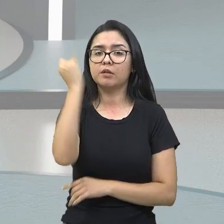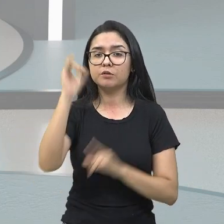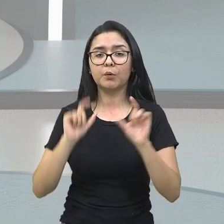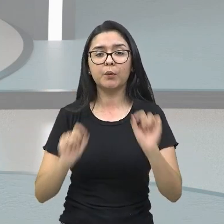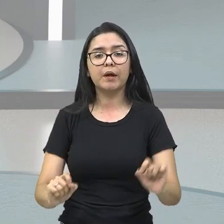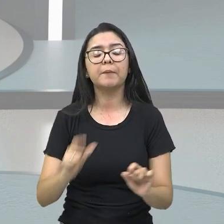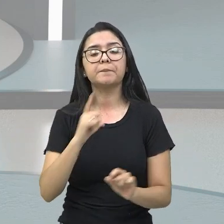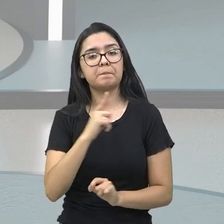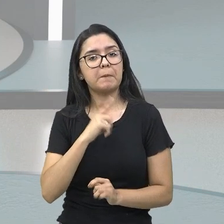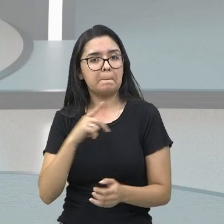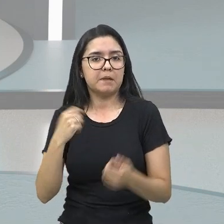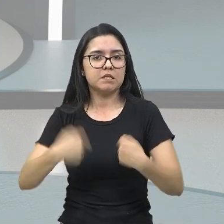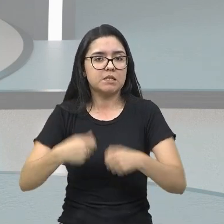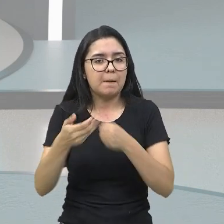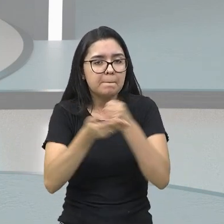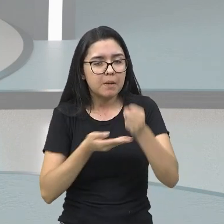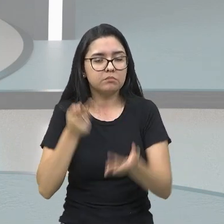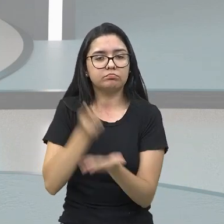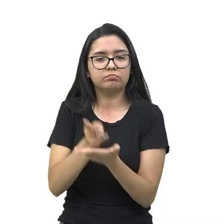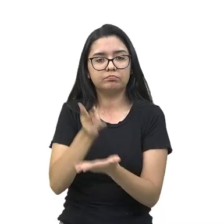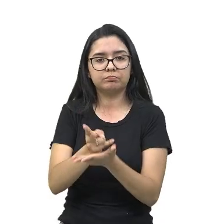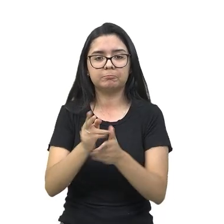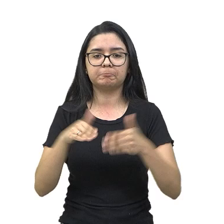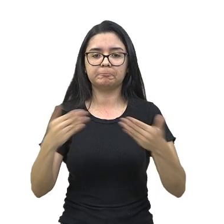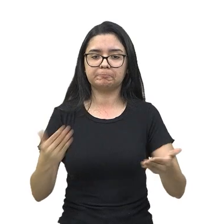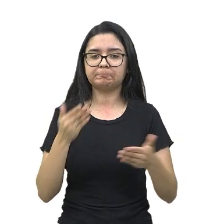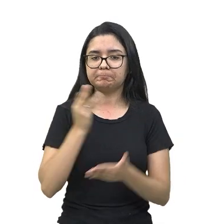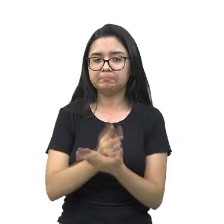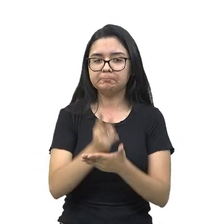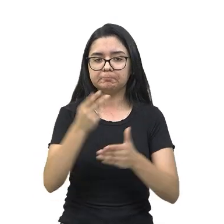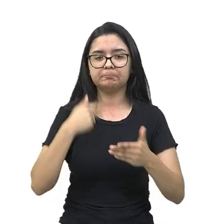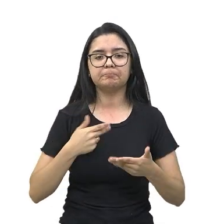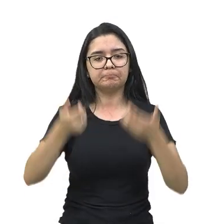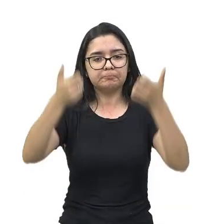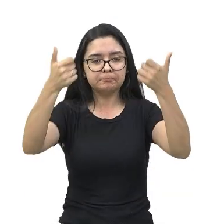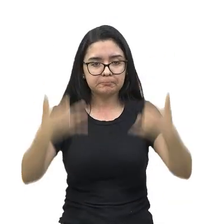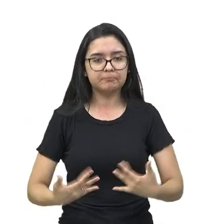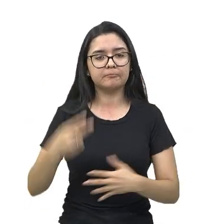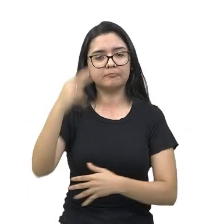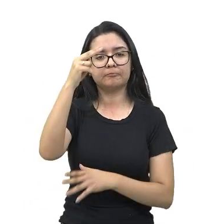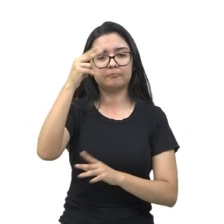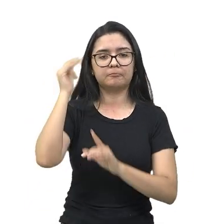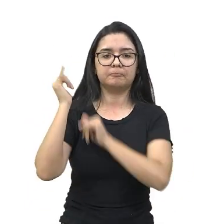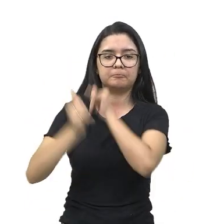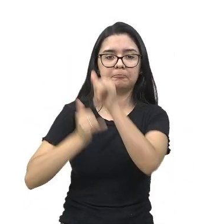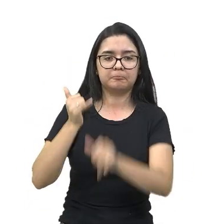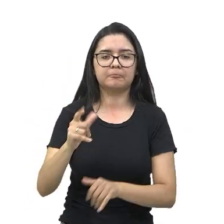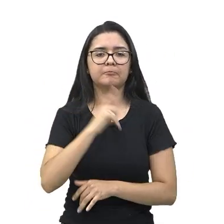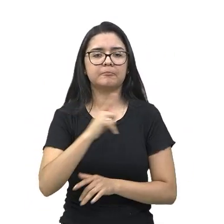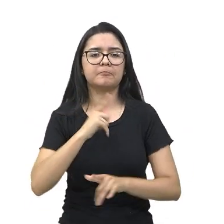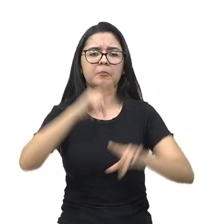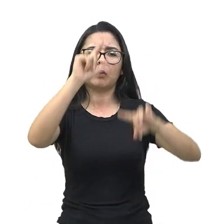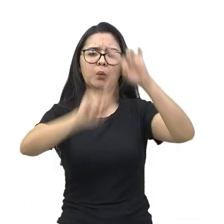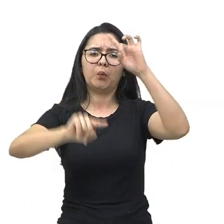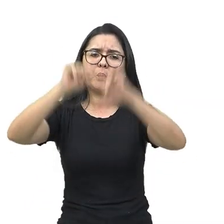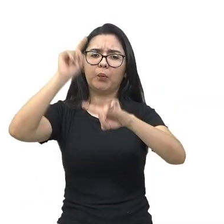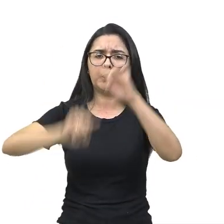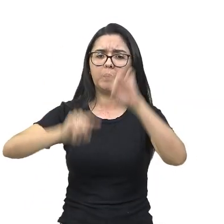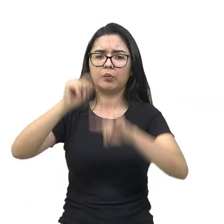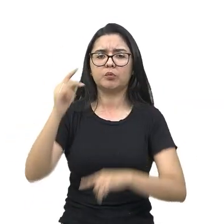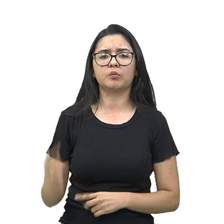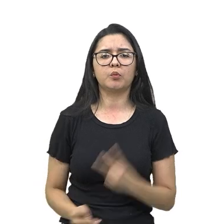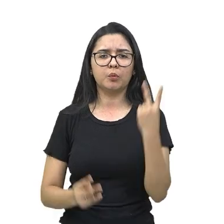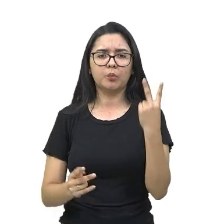se mantém, tá bom? Continuando aqui com as nossas ilustrações, a gente tem aqui essa belíssima estrela sendo observada